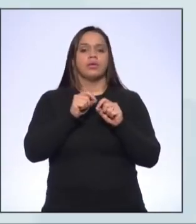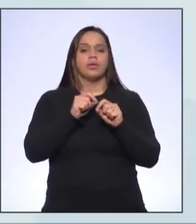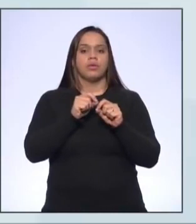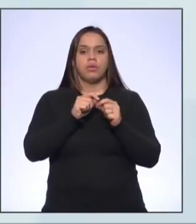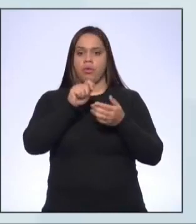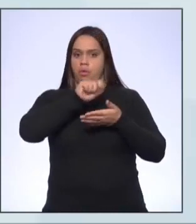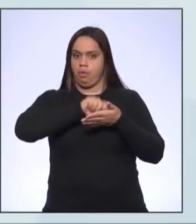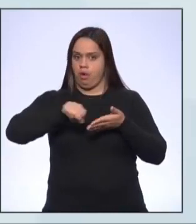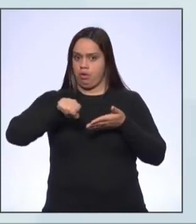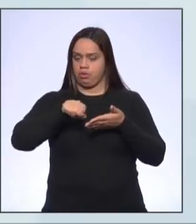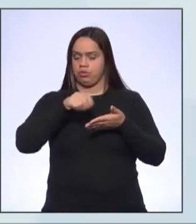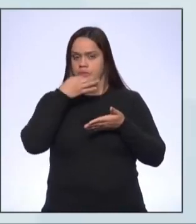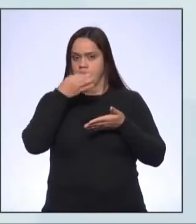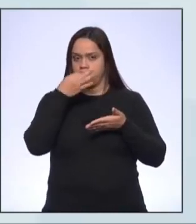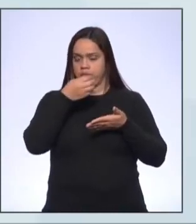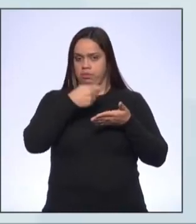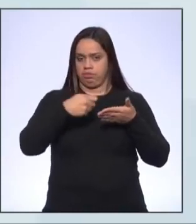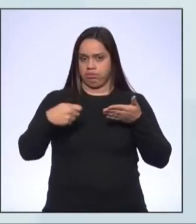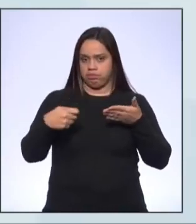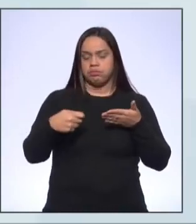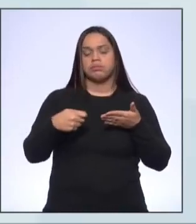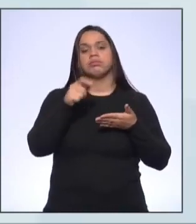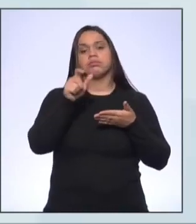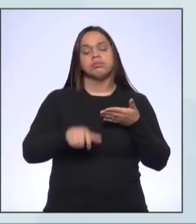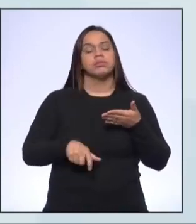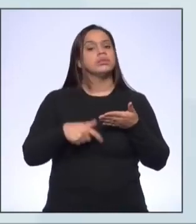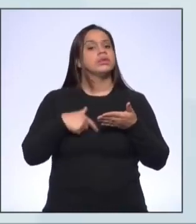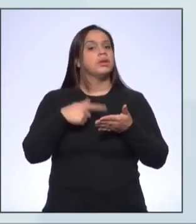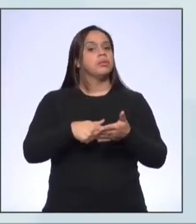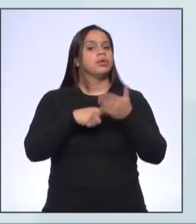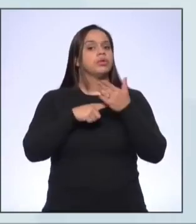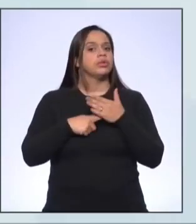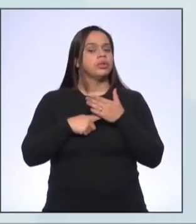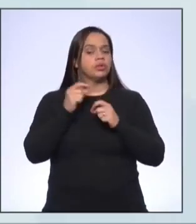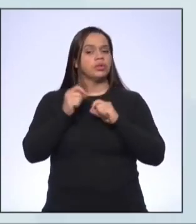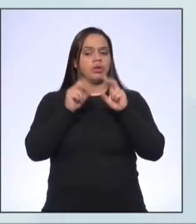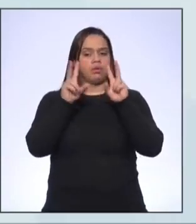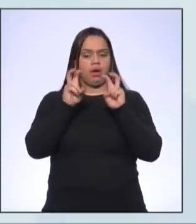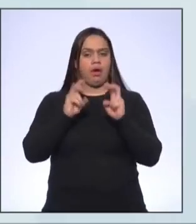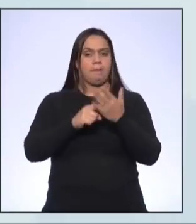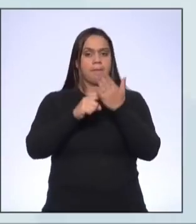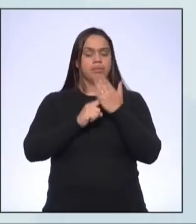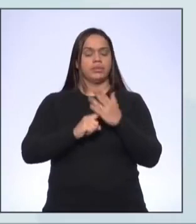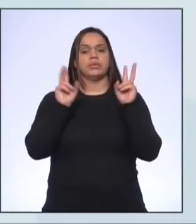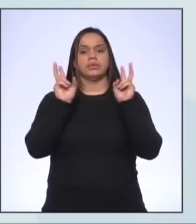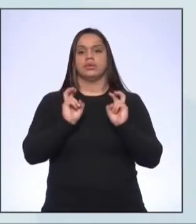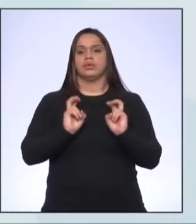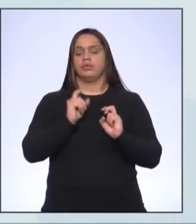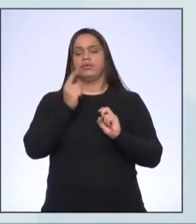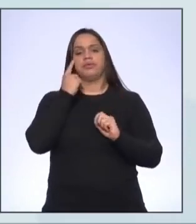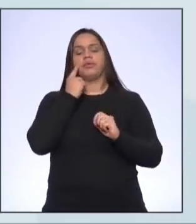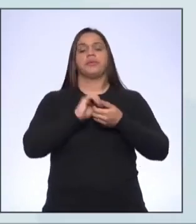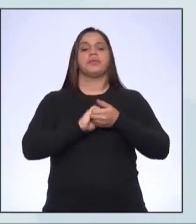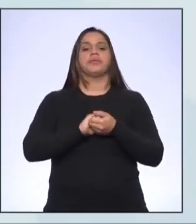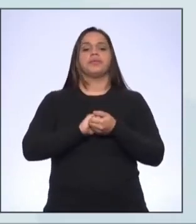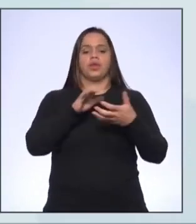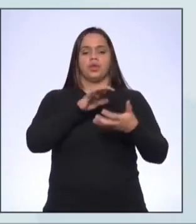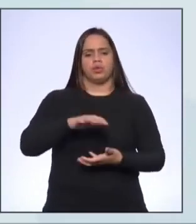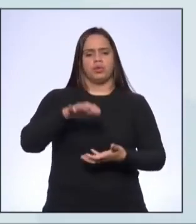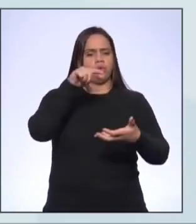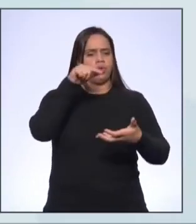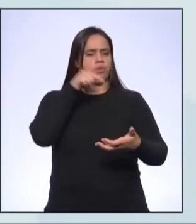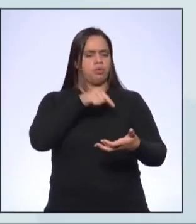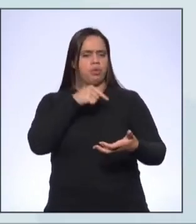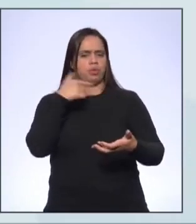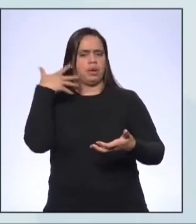autor do artigo de opinião, né, o escritor, nos trazendo ao assunto, apresentando o assunto. Olha só, no mundo em que a beleza exterior